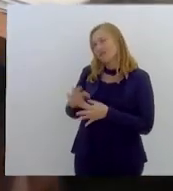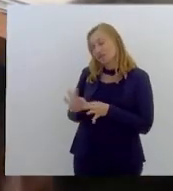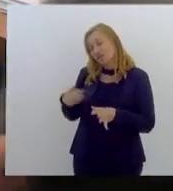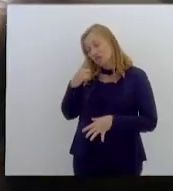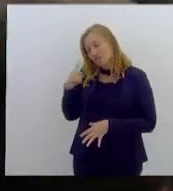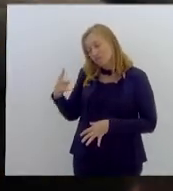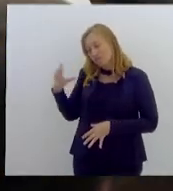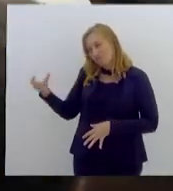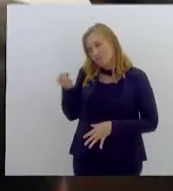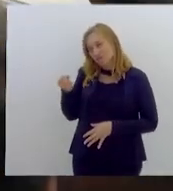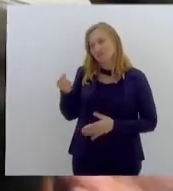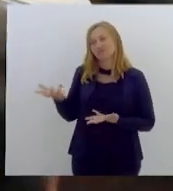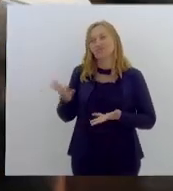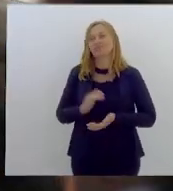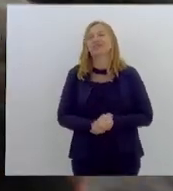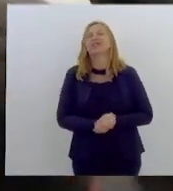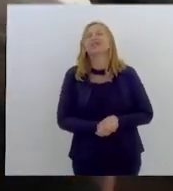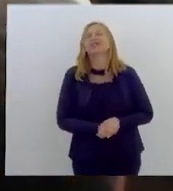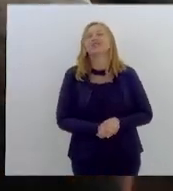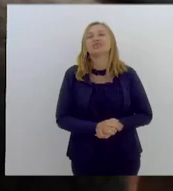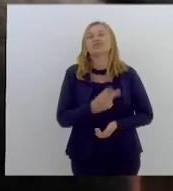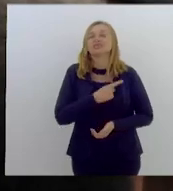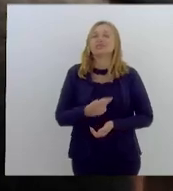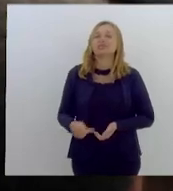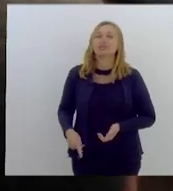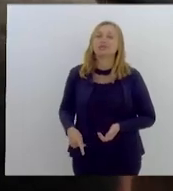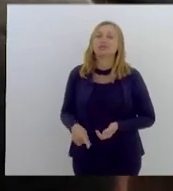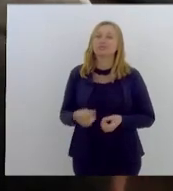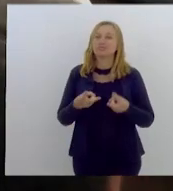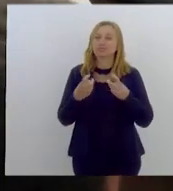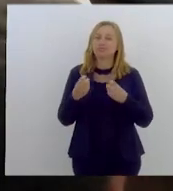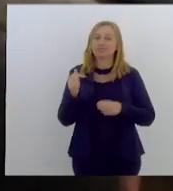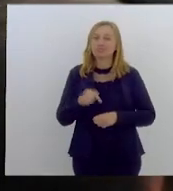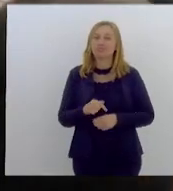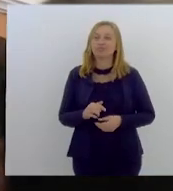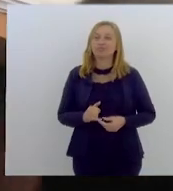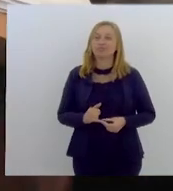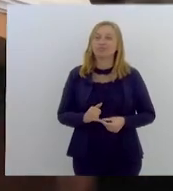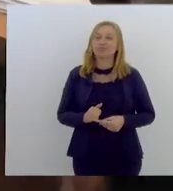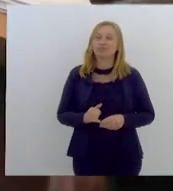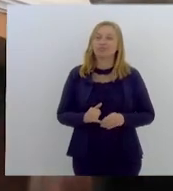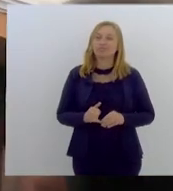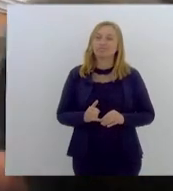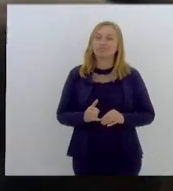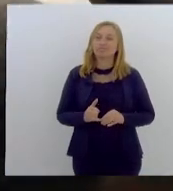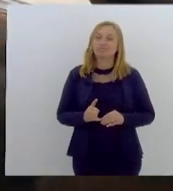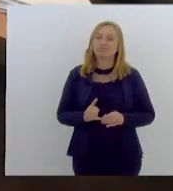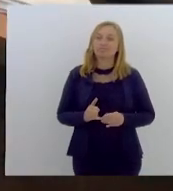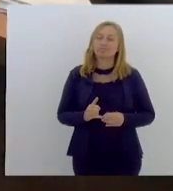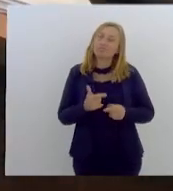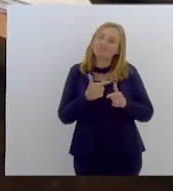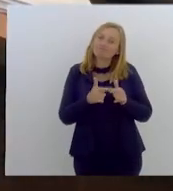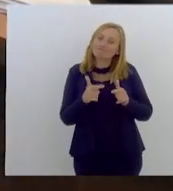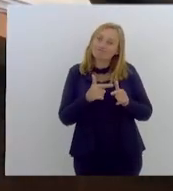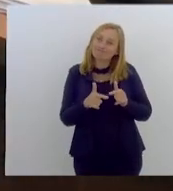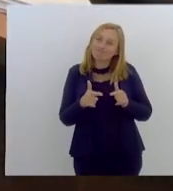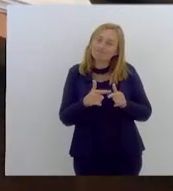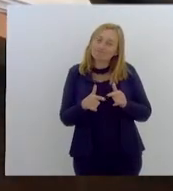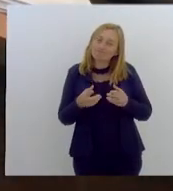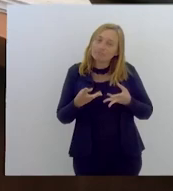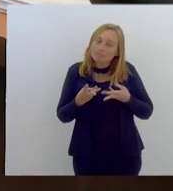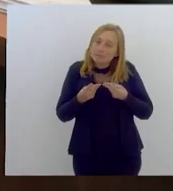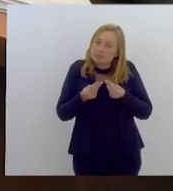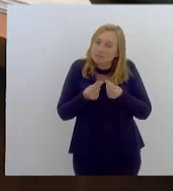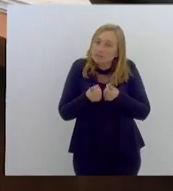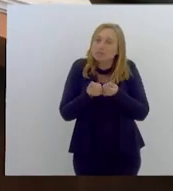ouvir. Presidente, pelo que eu observo aqui, há um problema muito